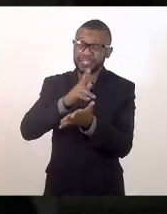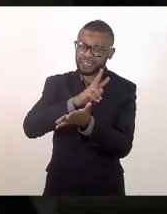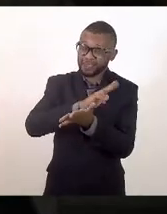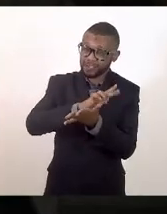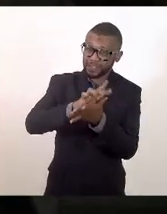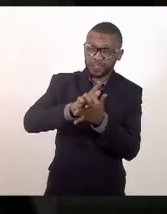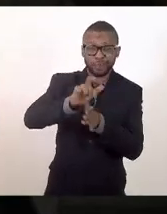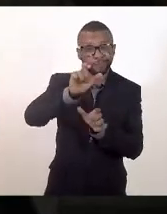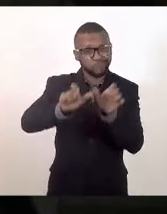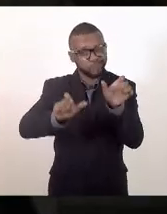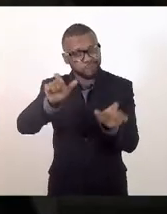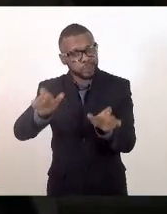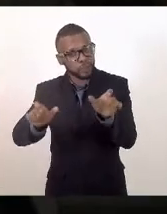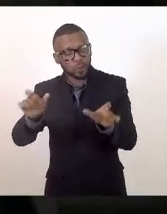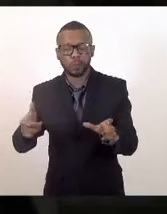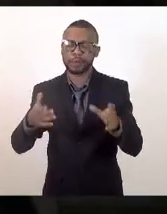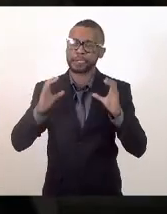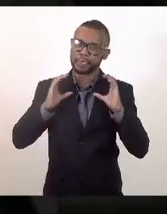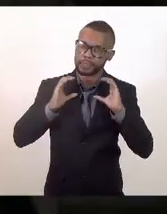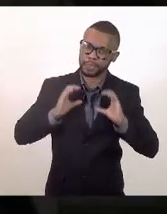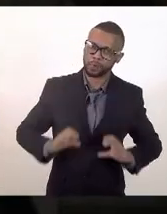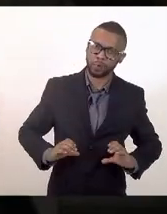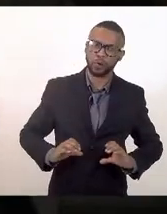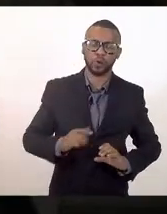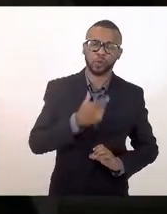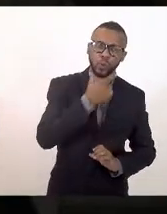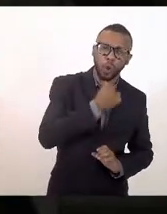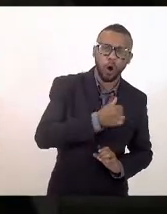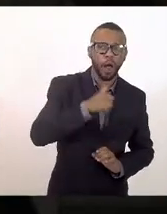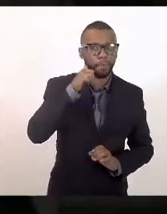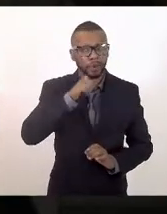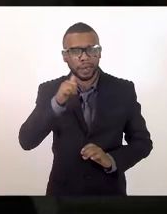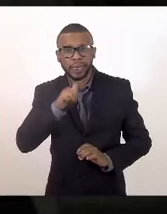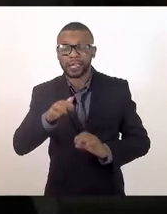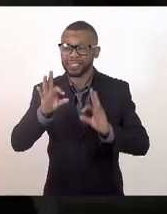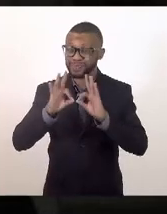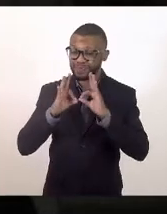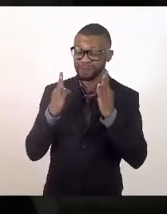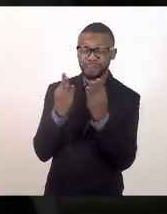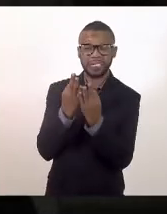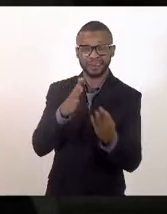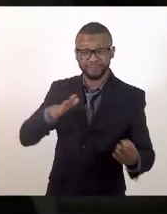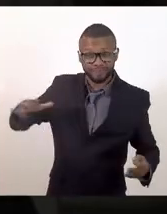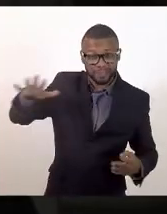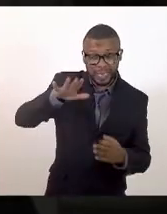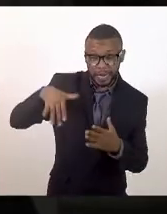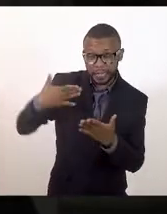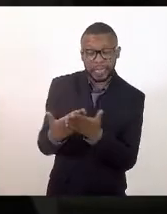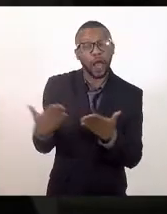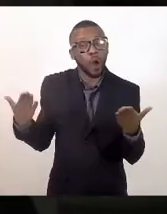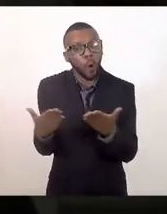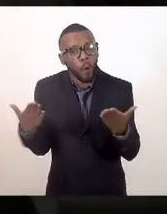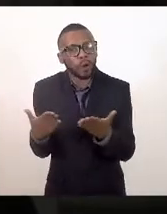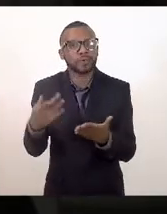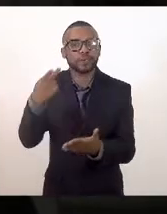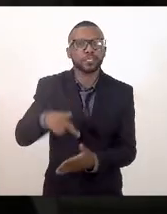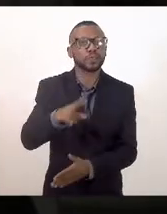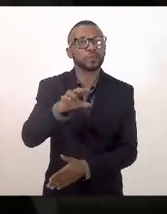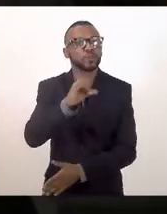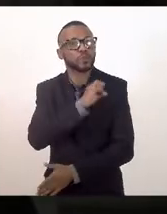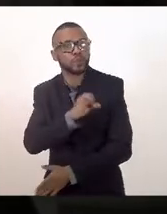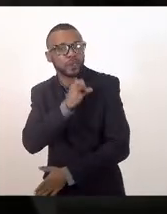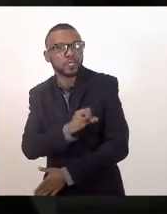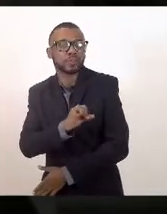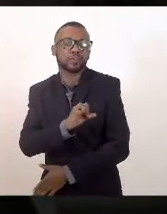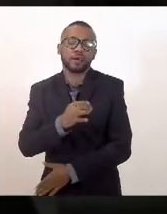de homens e mulheres, cidadãos e cidadãs, milhares de famílias que, até hoje, no Rio de Janeiro, vivem sem o